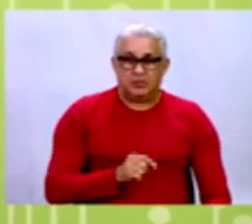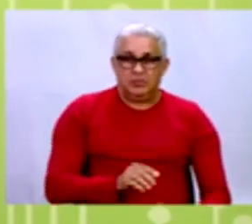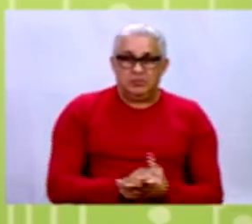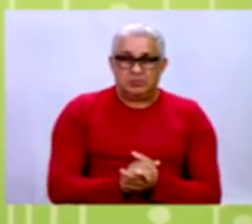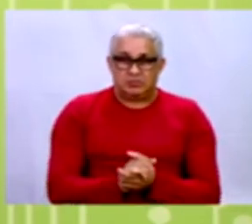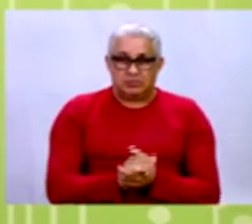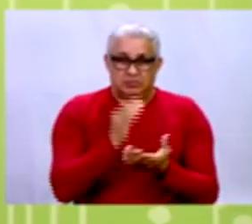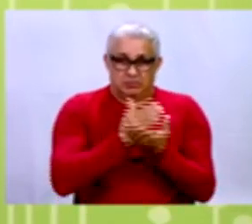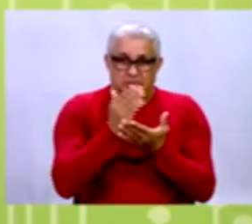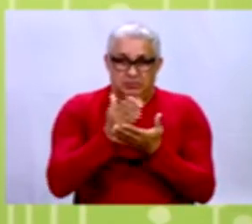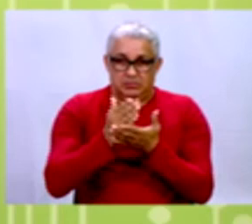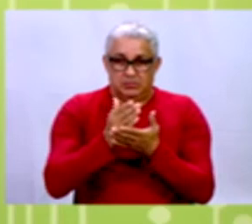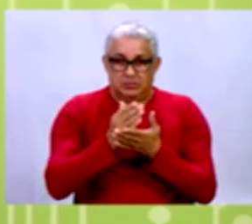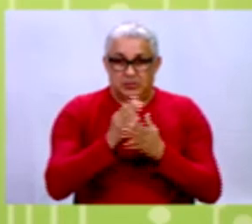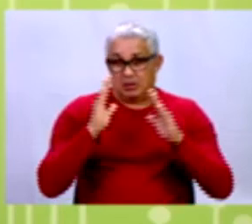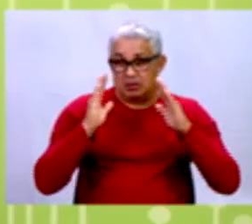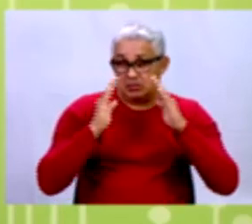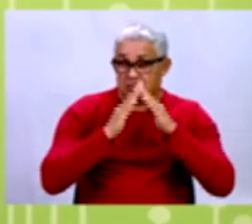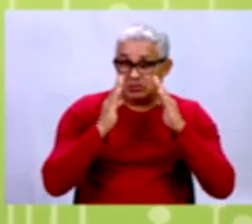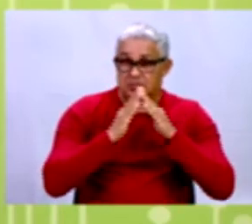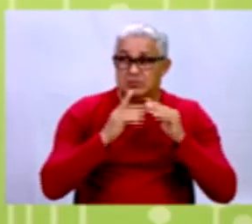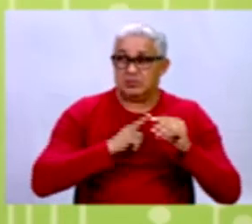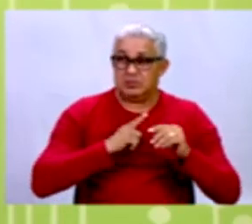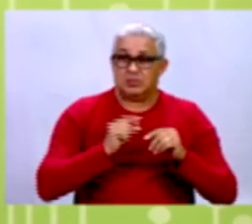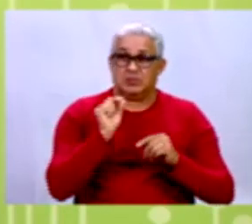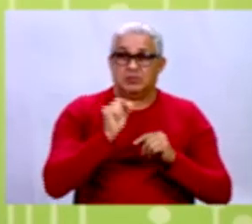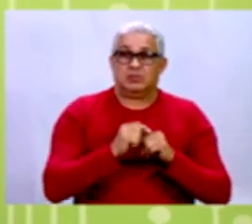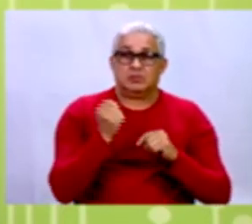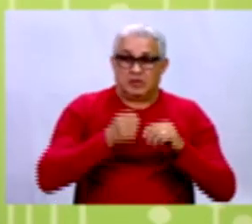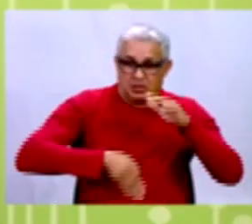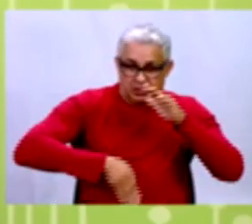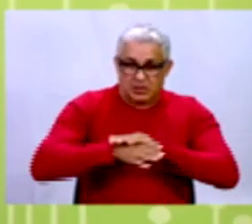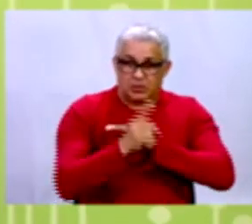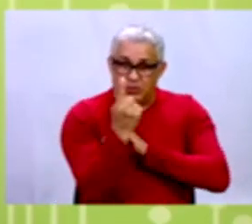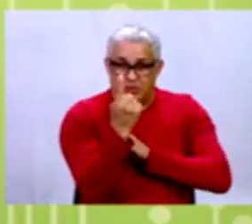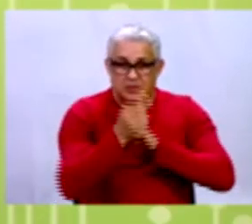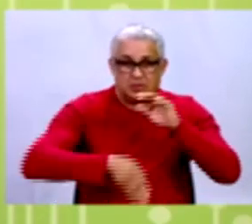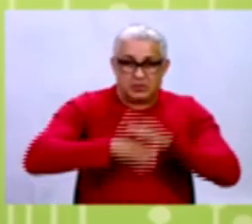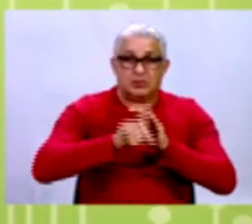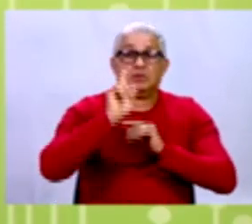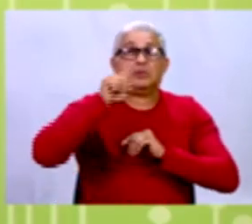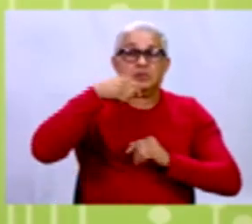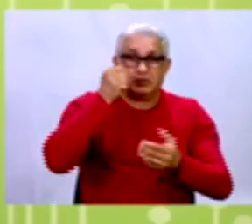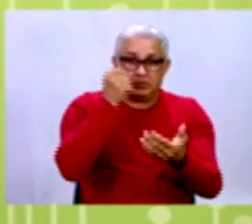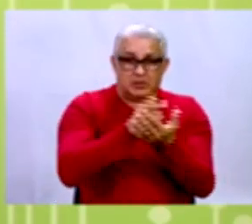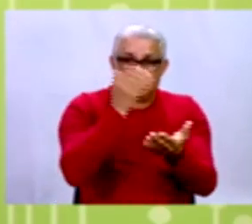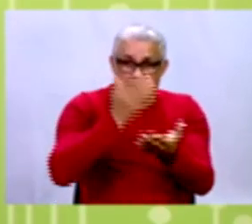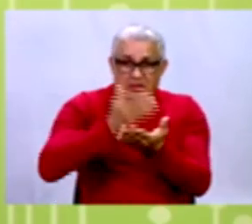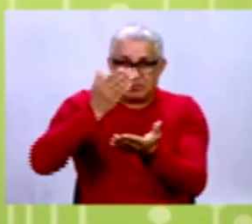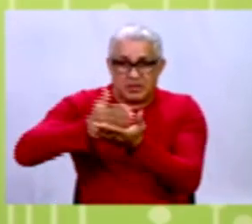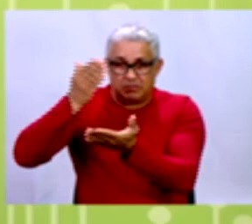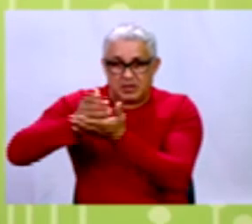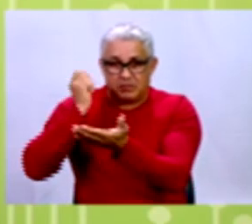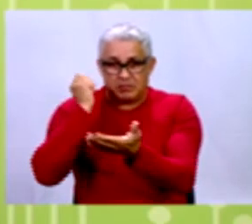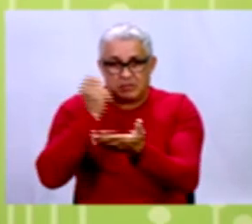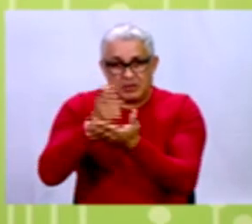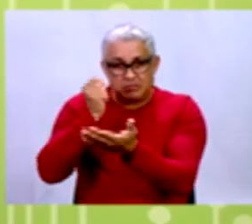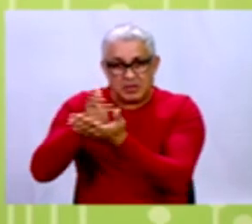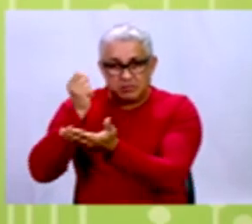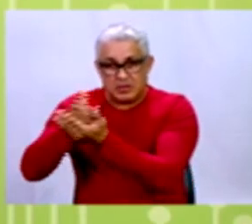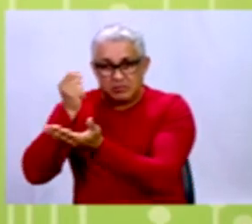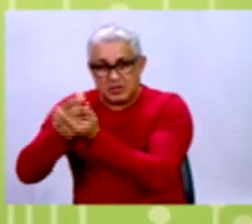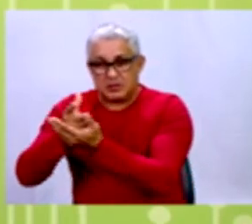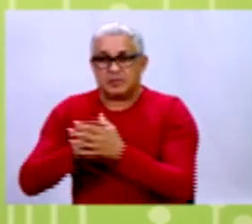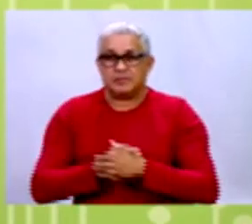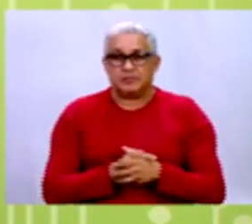de imóvel, porque o financiamento de imóvel, a gente tem que dar uma entrada no imóvel para depois pagando as mensalidades que foi financiado,